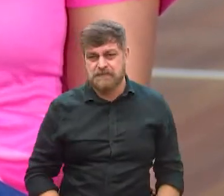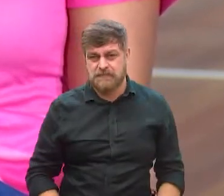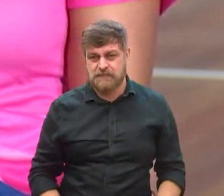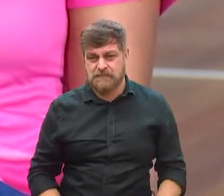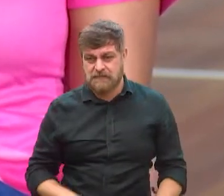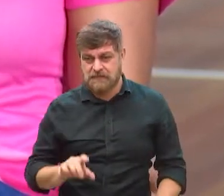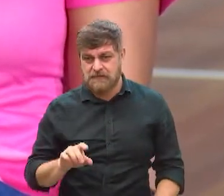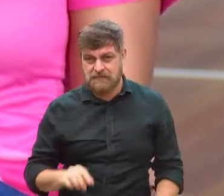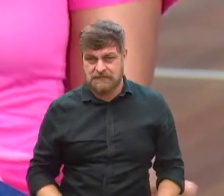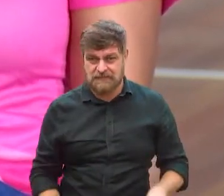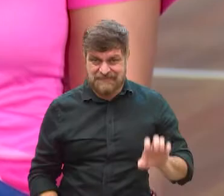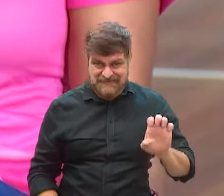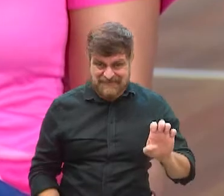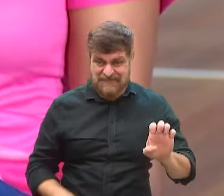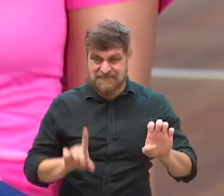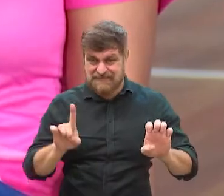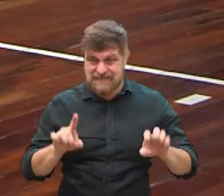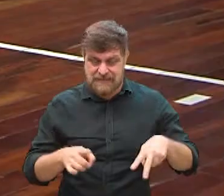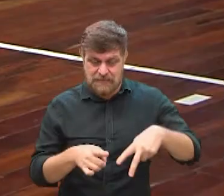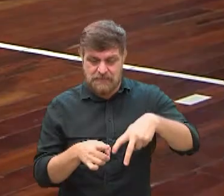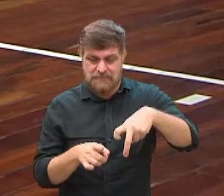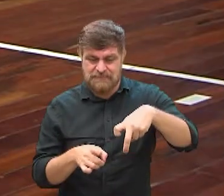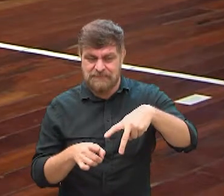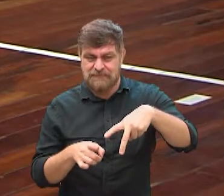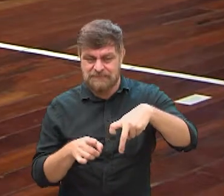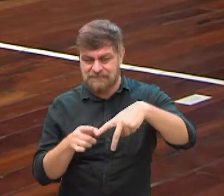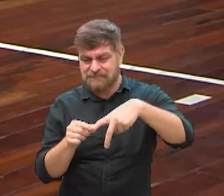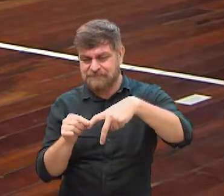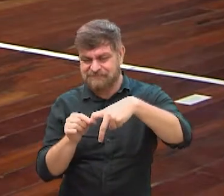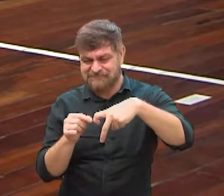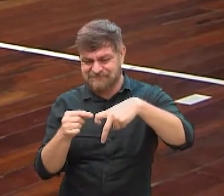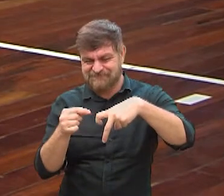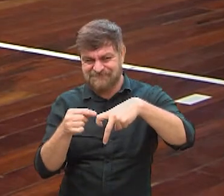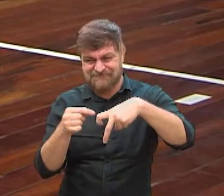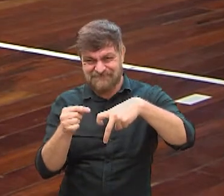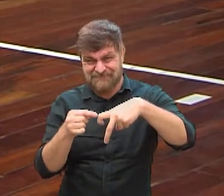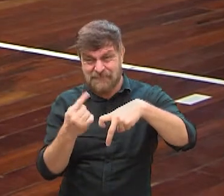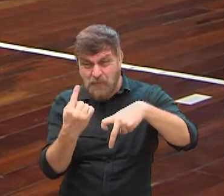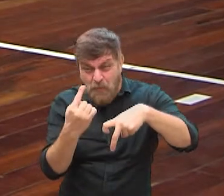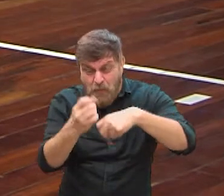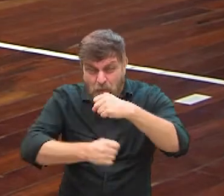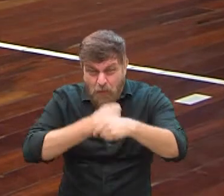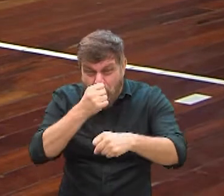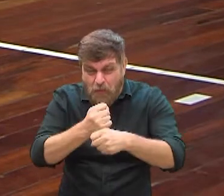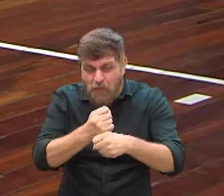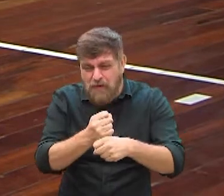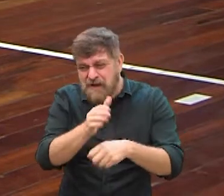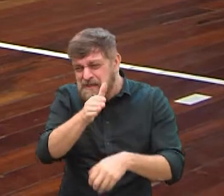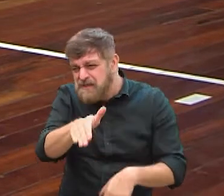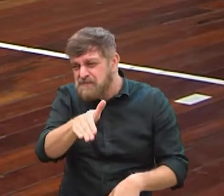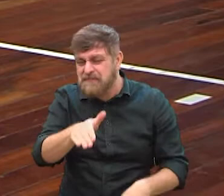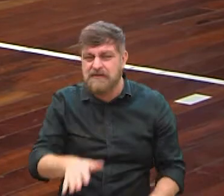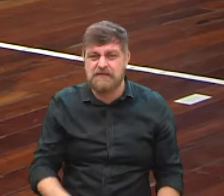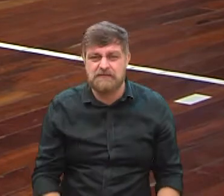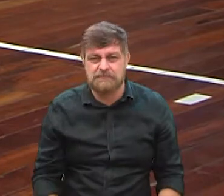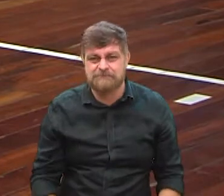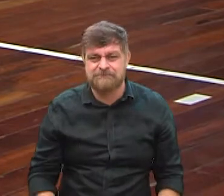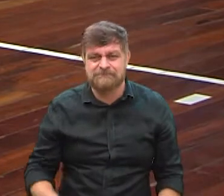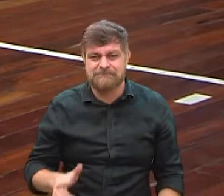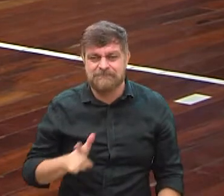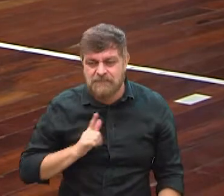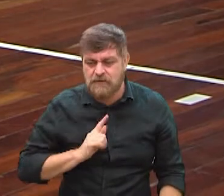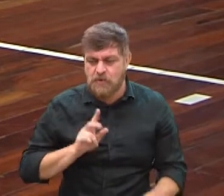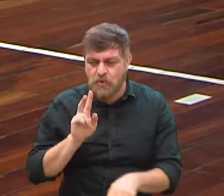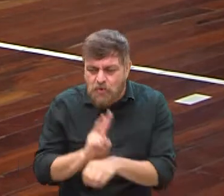do direito, do esquerdo, depois do direito. Então foi um ano, acabei ficando 1 ano e meio praticamente,